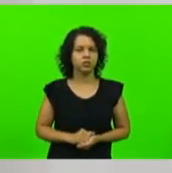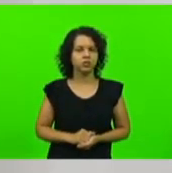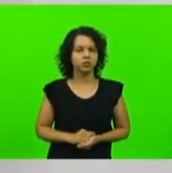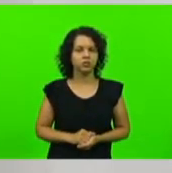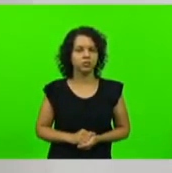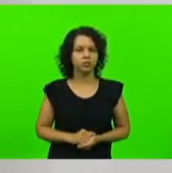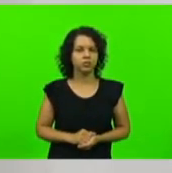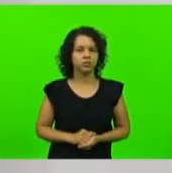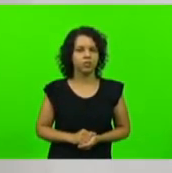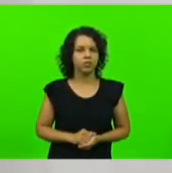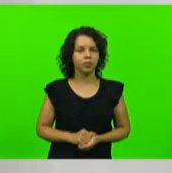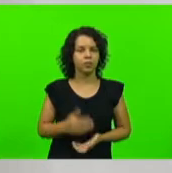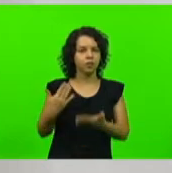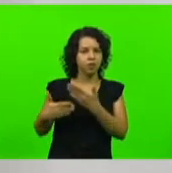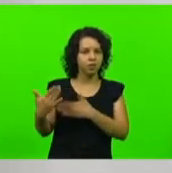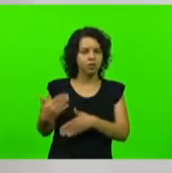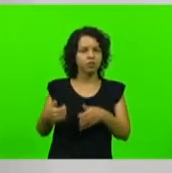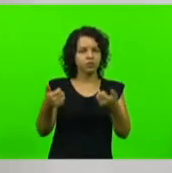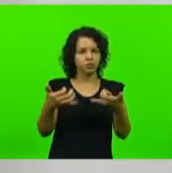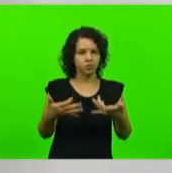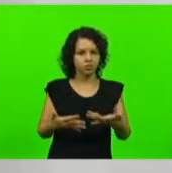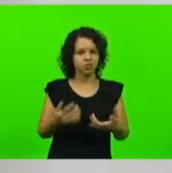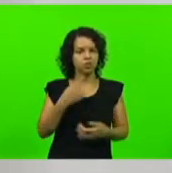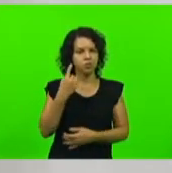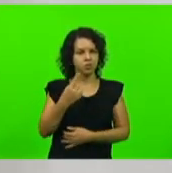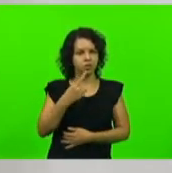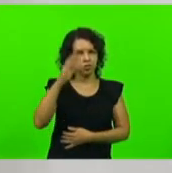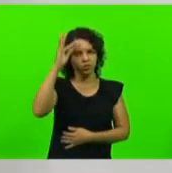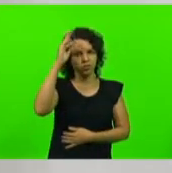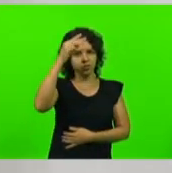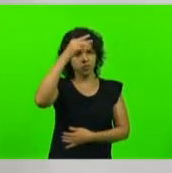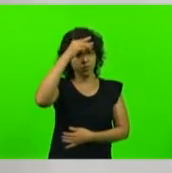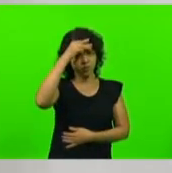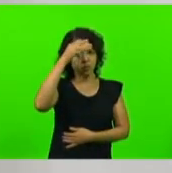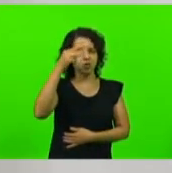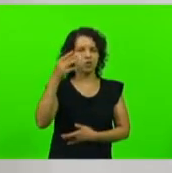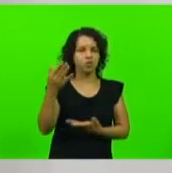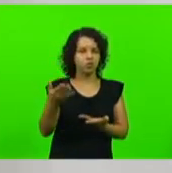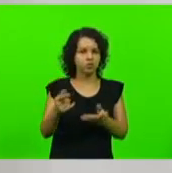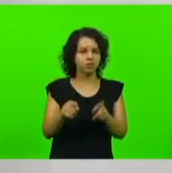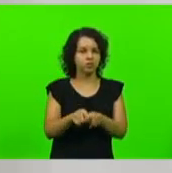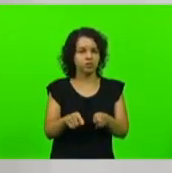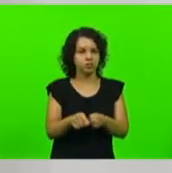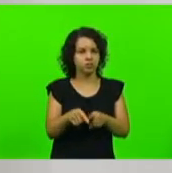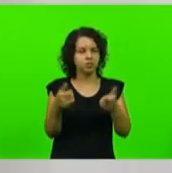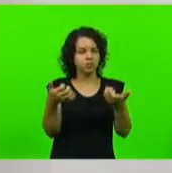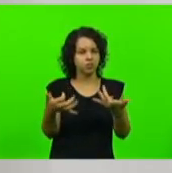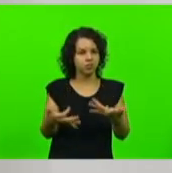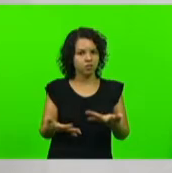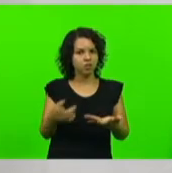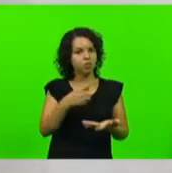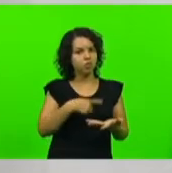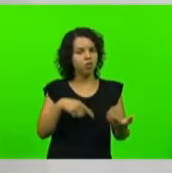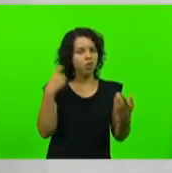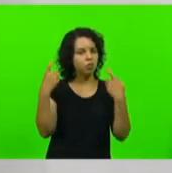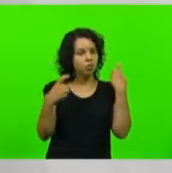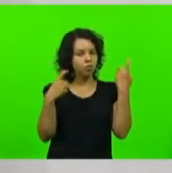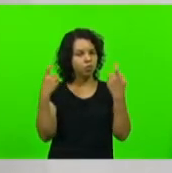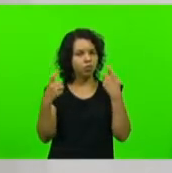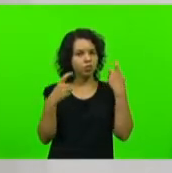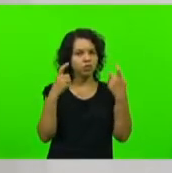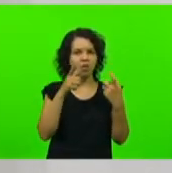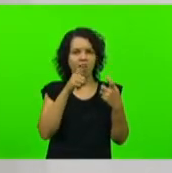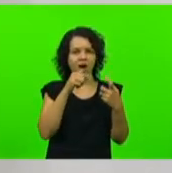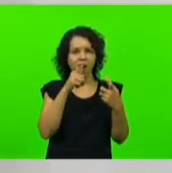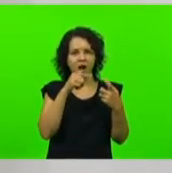que nos antecederam aqui, do deputado Fabiano, a fala de Vossa Excelência, a nossa preocupação com a estiagem, com essa